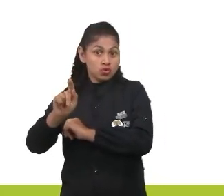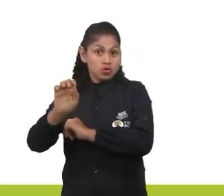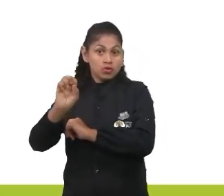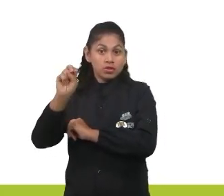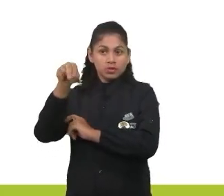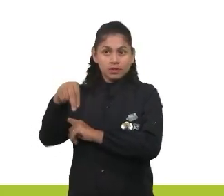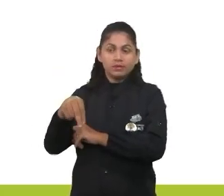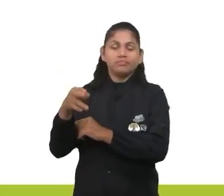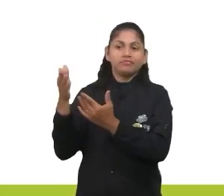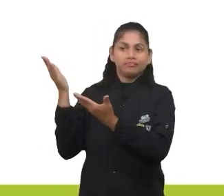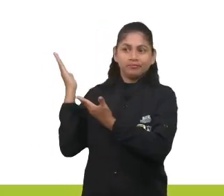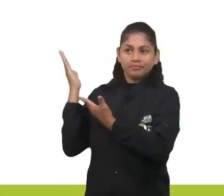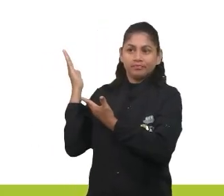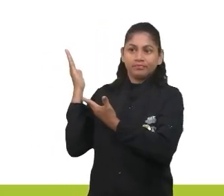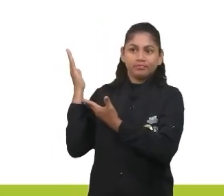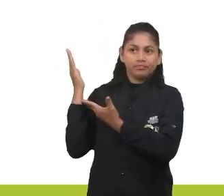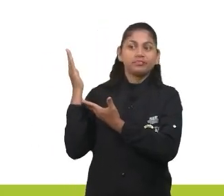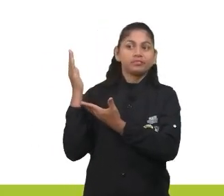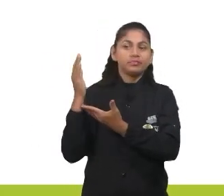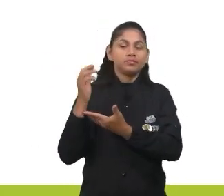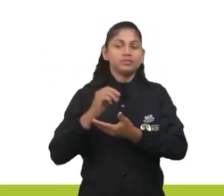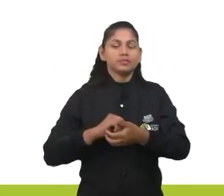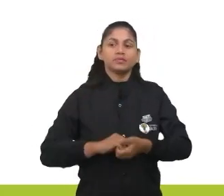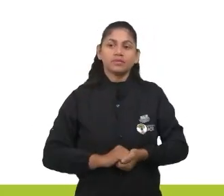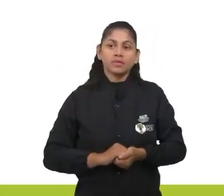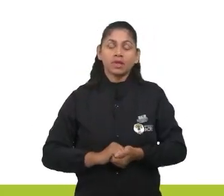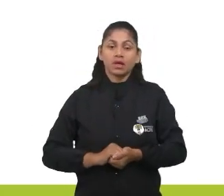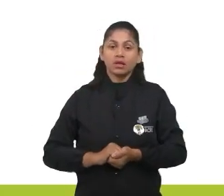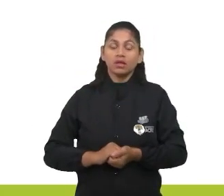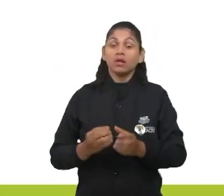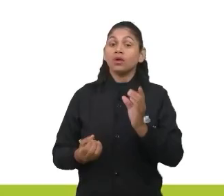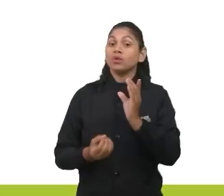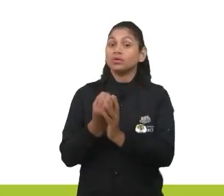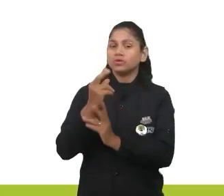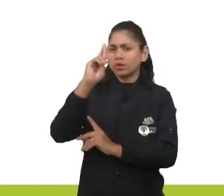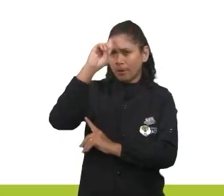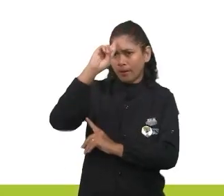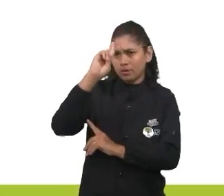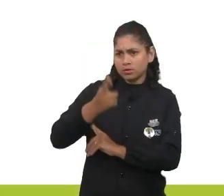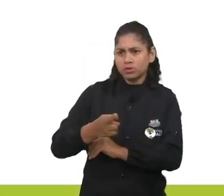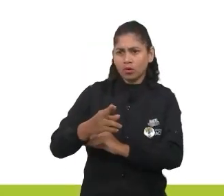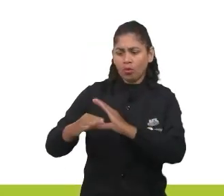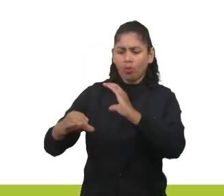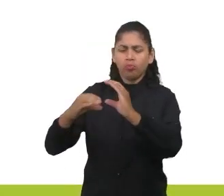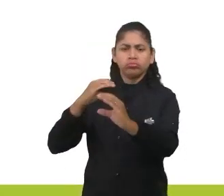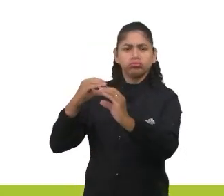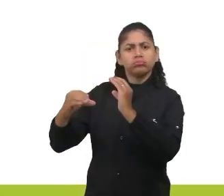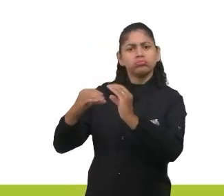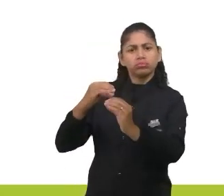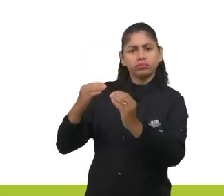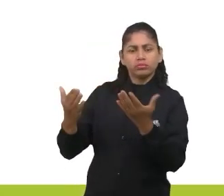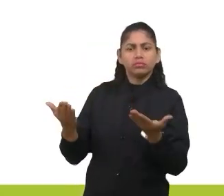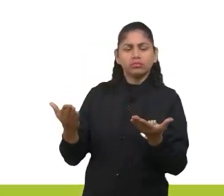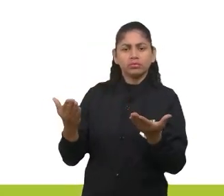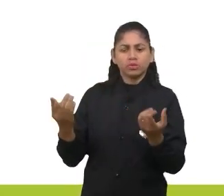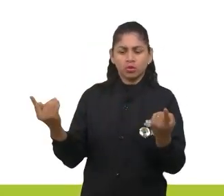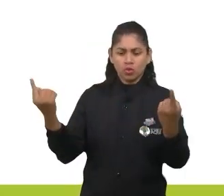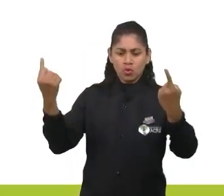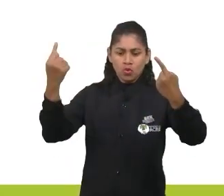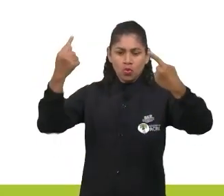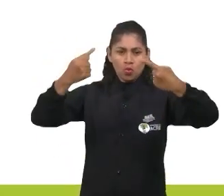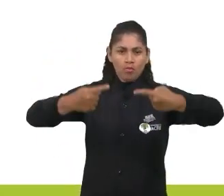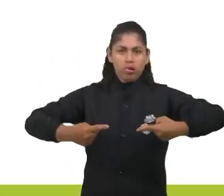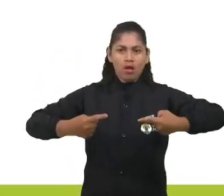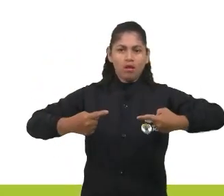agir comunicativo na década de 1980, opondo a razão